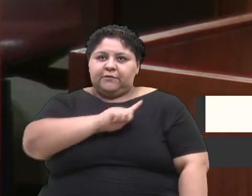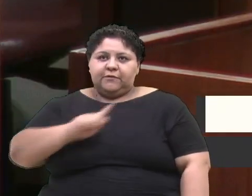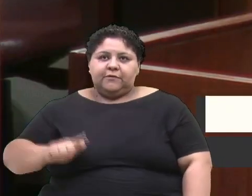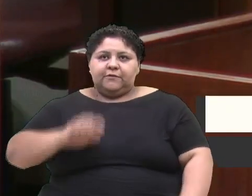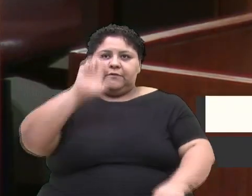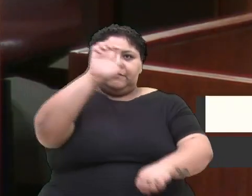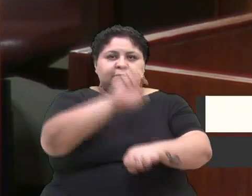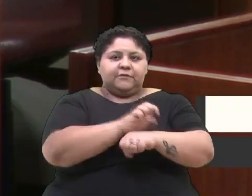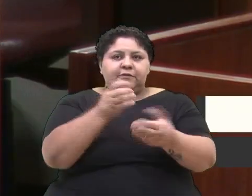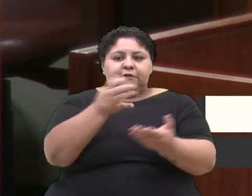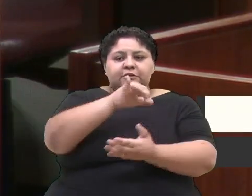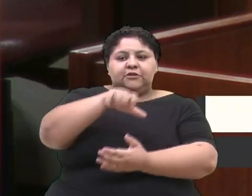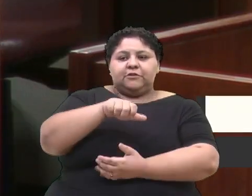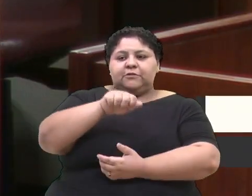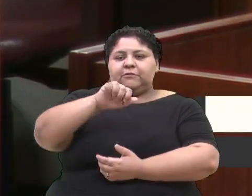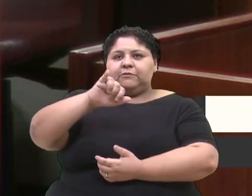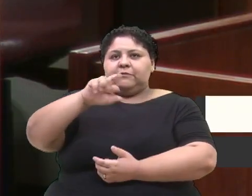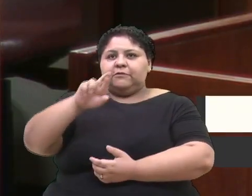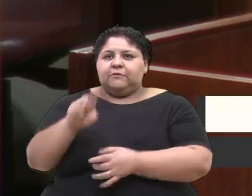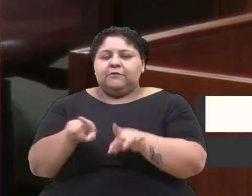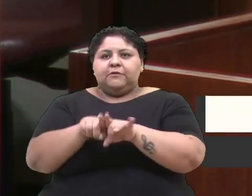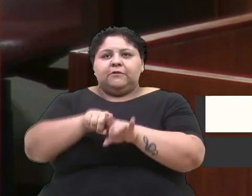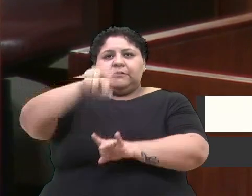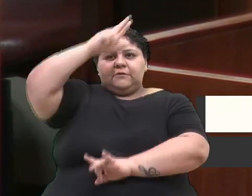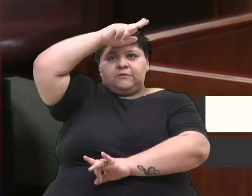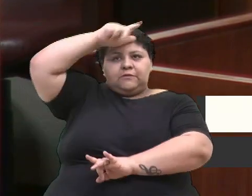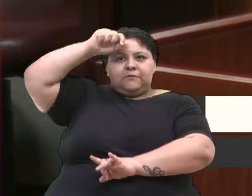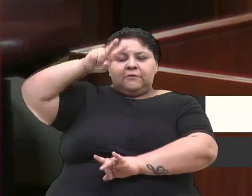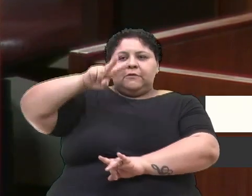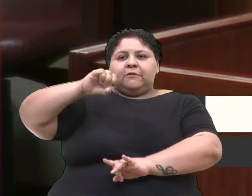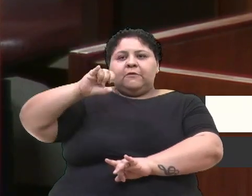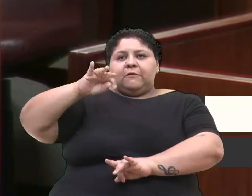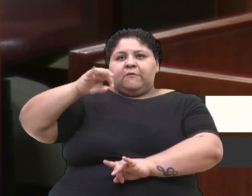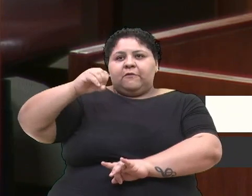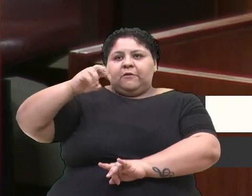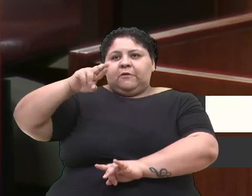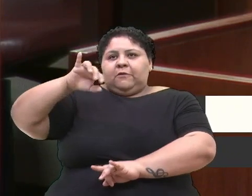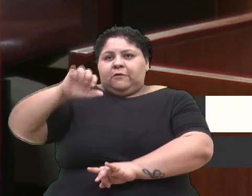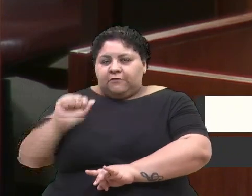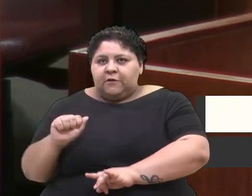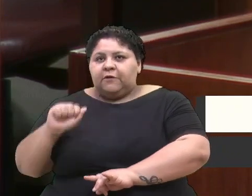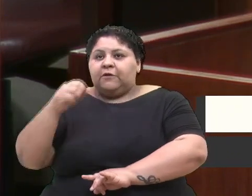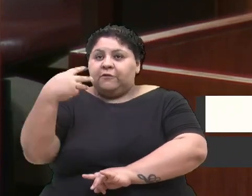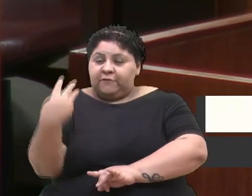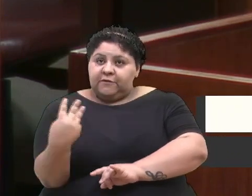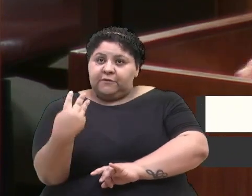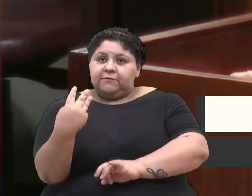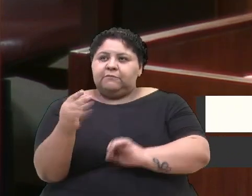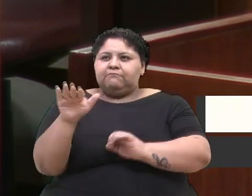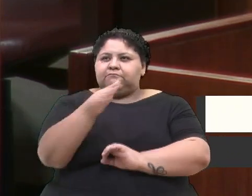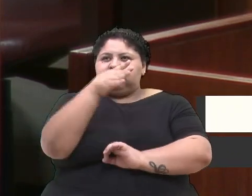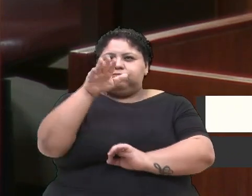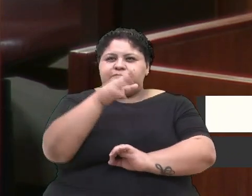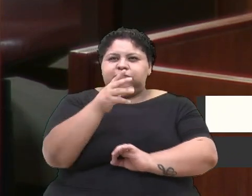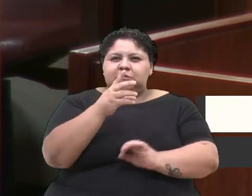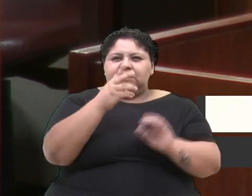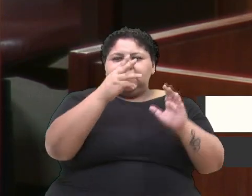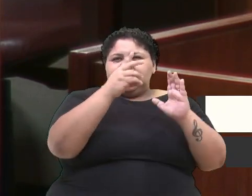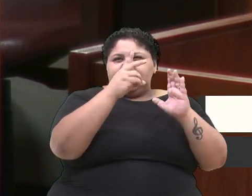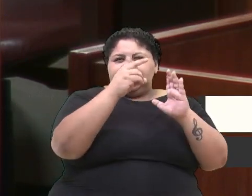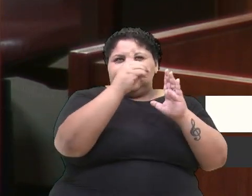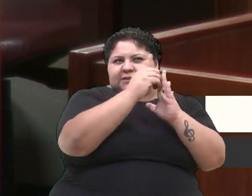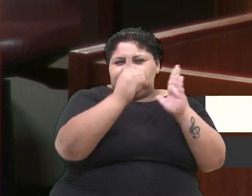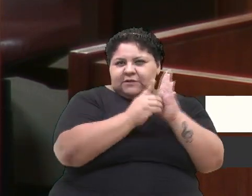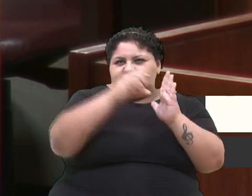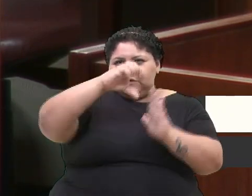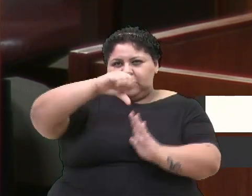Jair Soares, e do então prefeito Vitório Tresso. Em meados da década de 90, a SEASA Rio